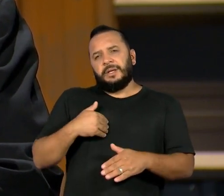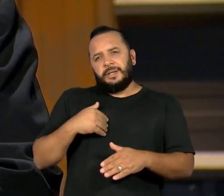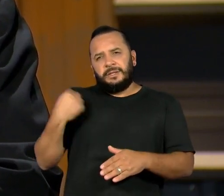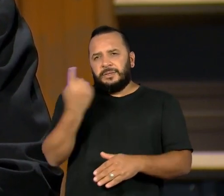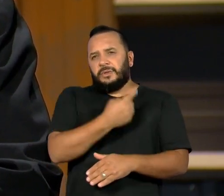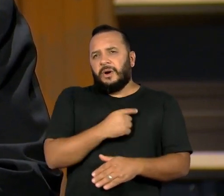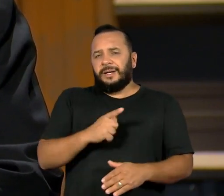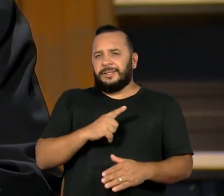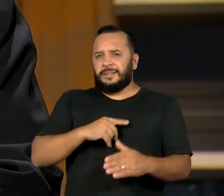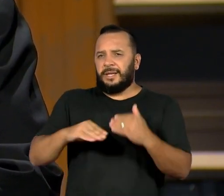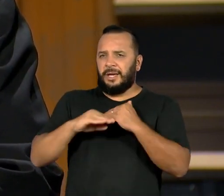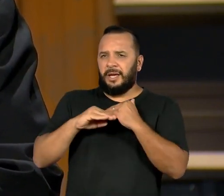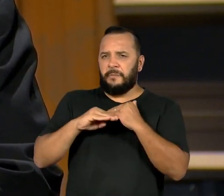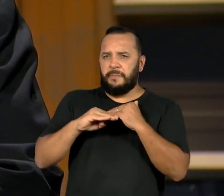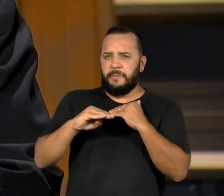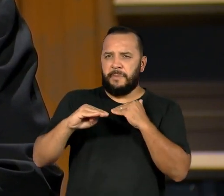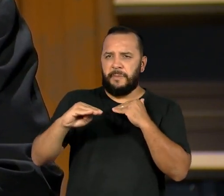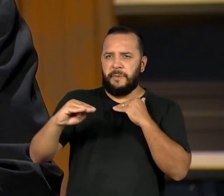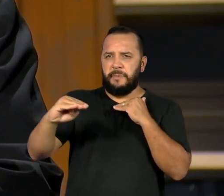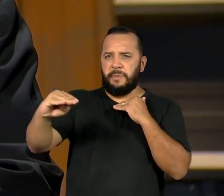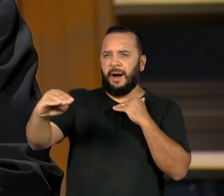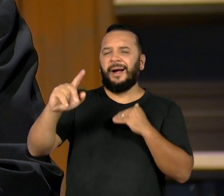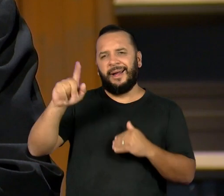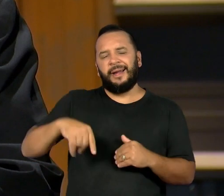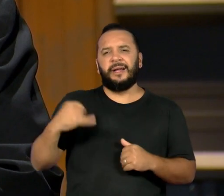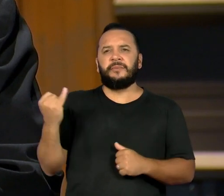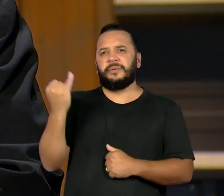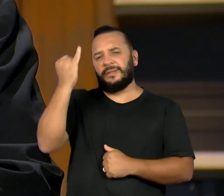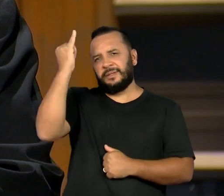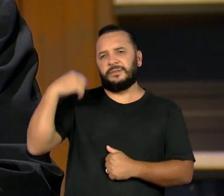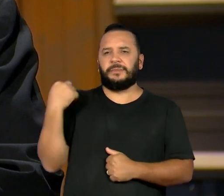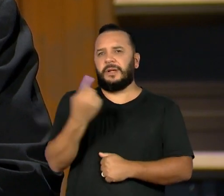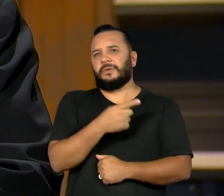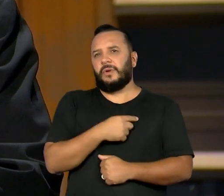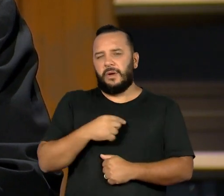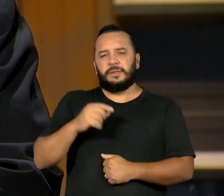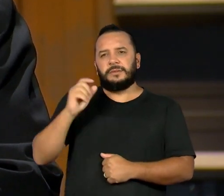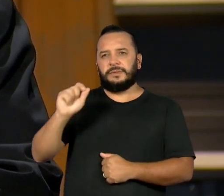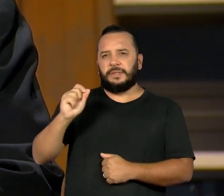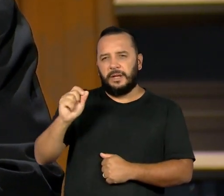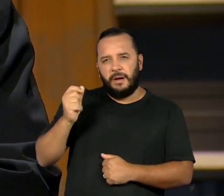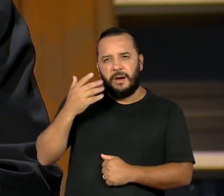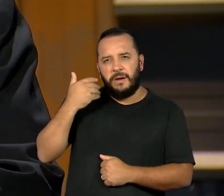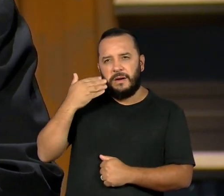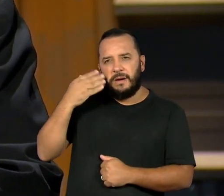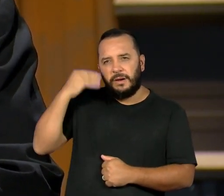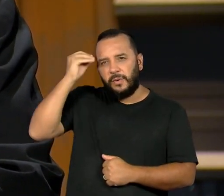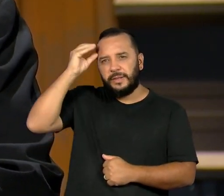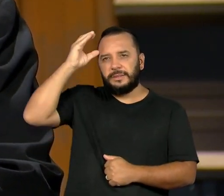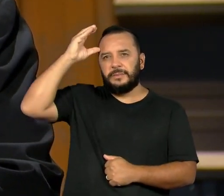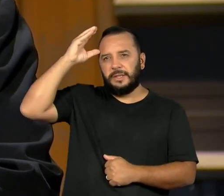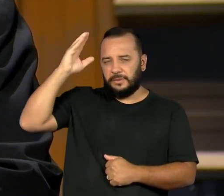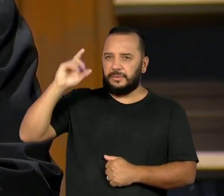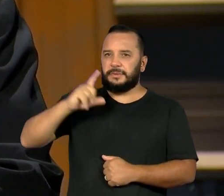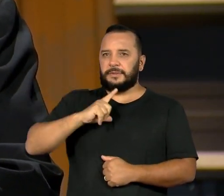gente explore um pouco do acervo de conhecimento que a gente vai adquirindo. Não precisa toda hora ficar